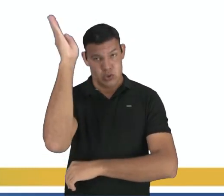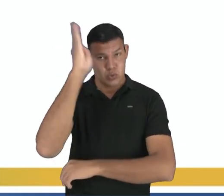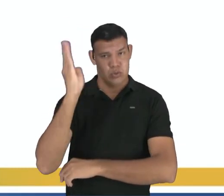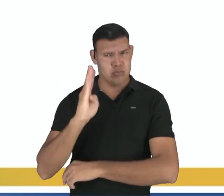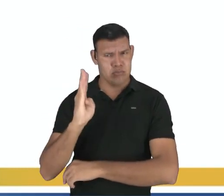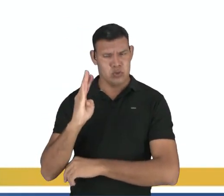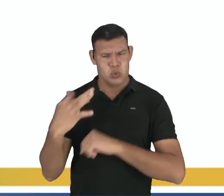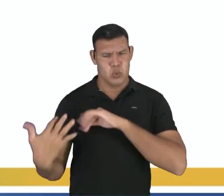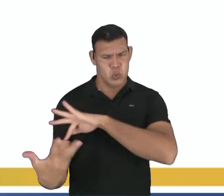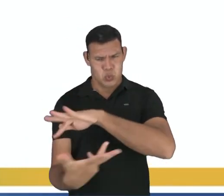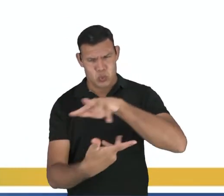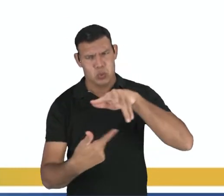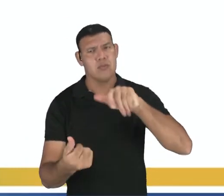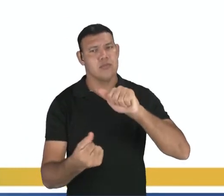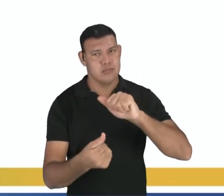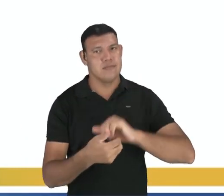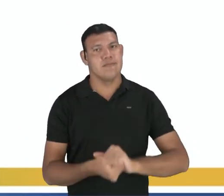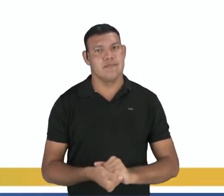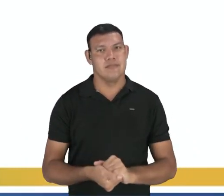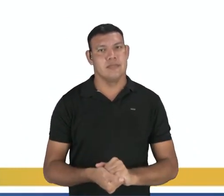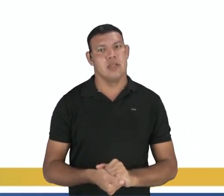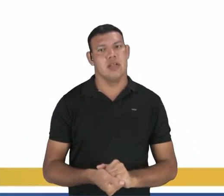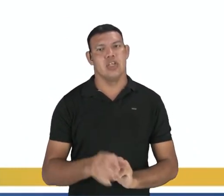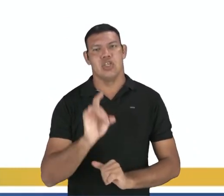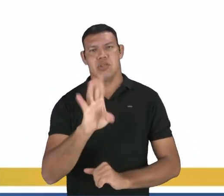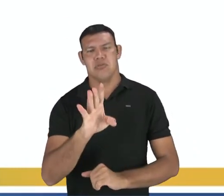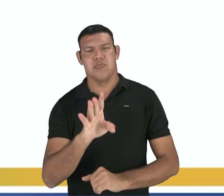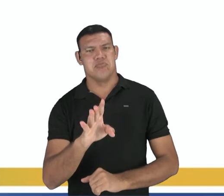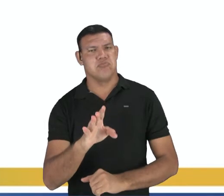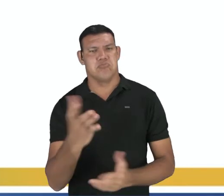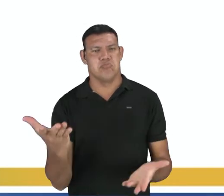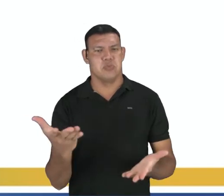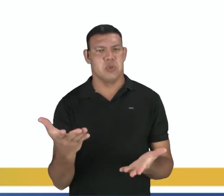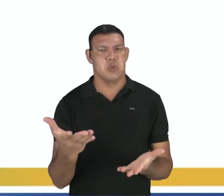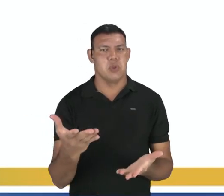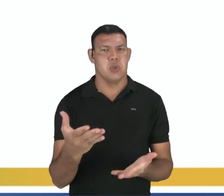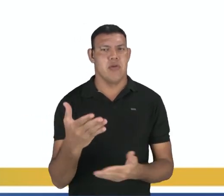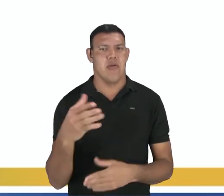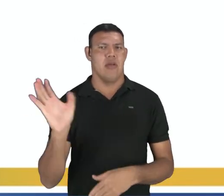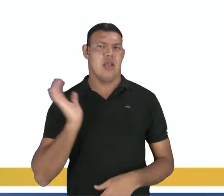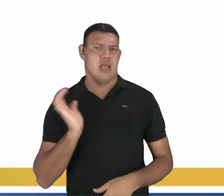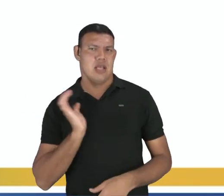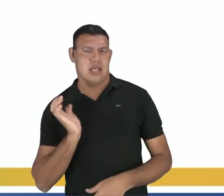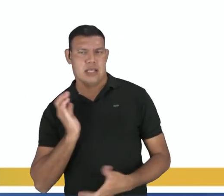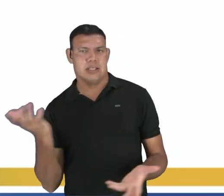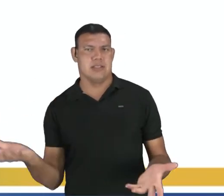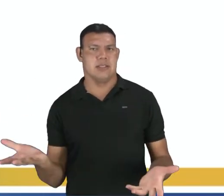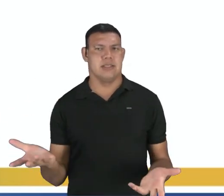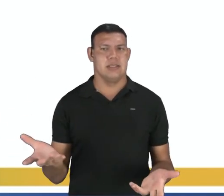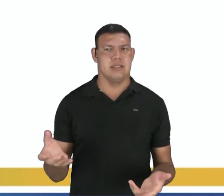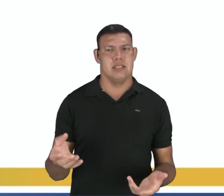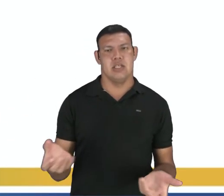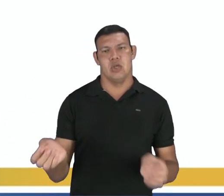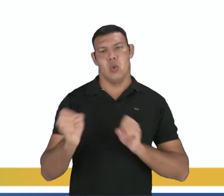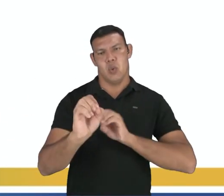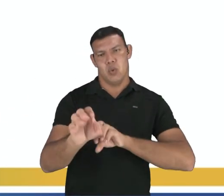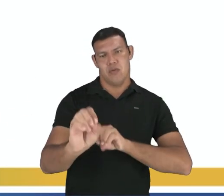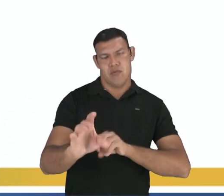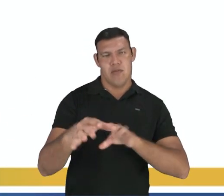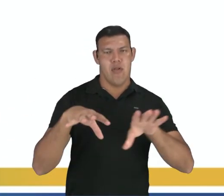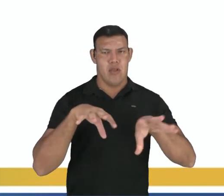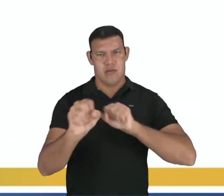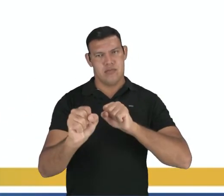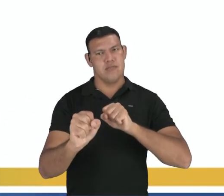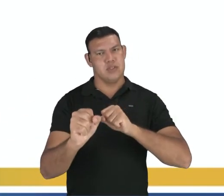né, levava-se muito em consideração a pessoa mais rica, mais influente, né? Então, aí a gente tem esse voto igualitário para todos, tá?